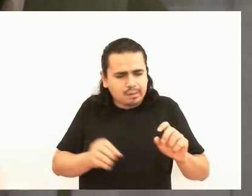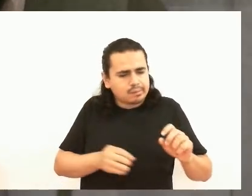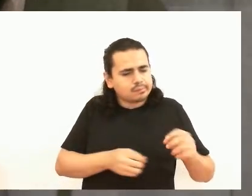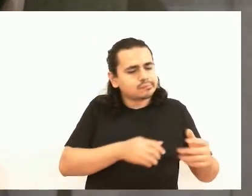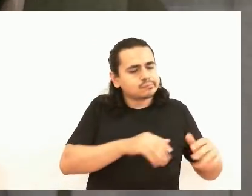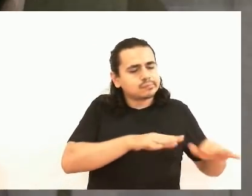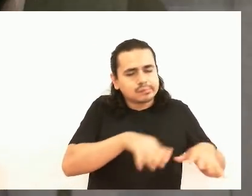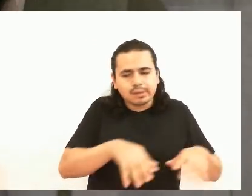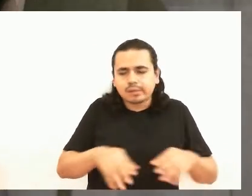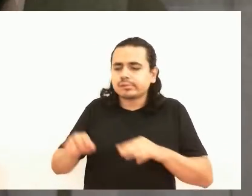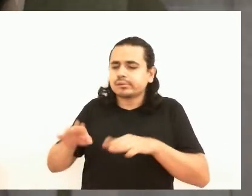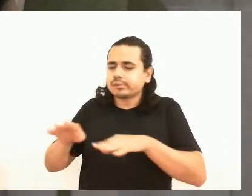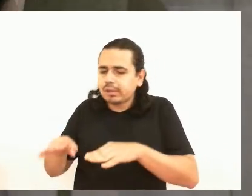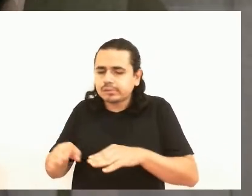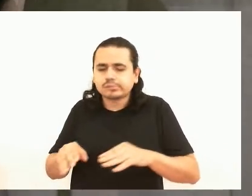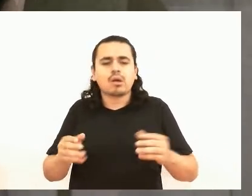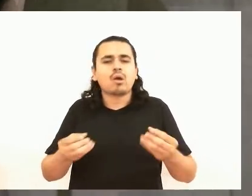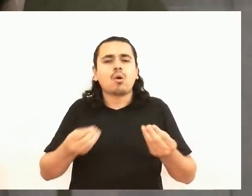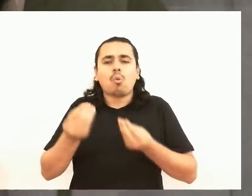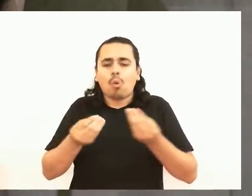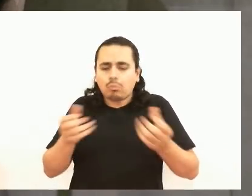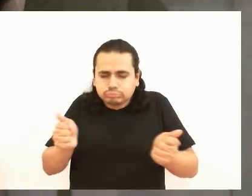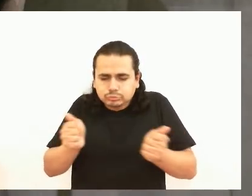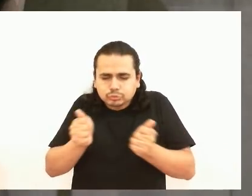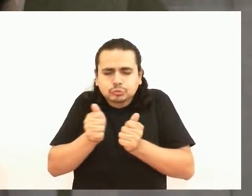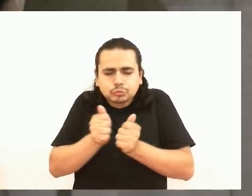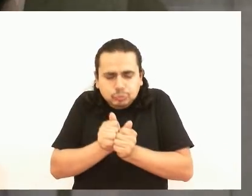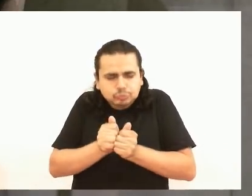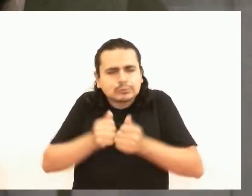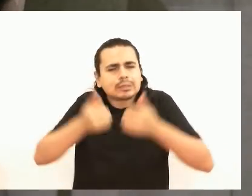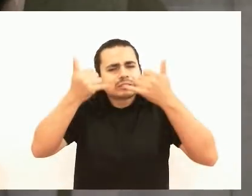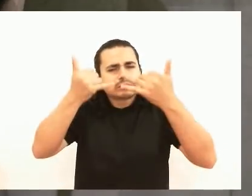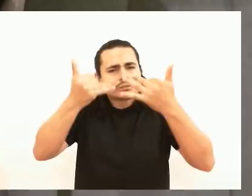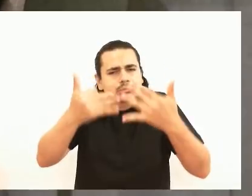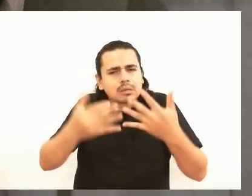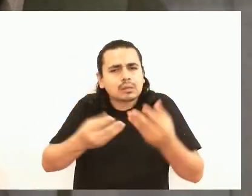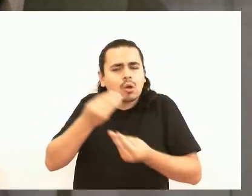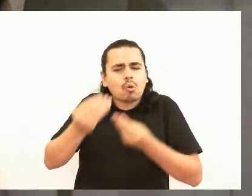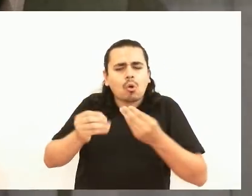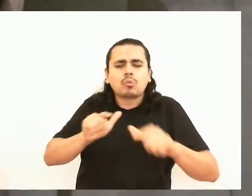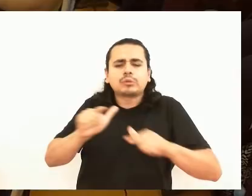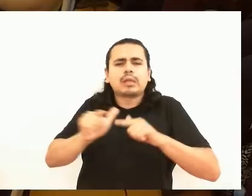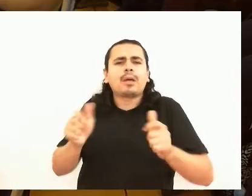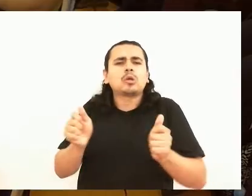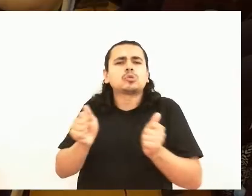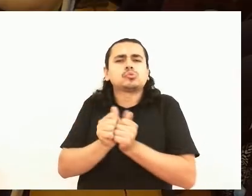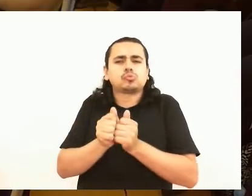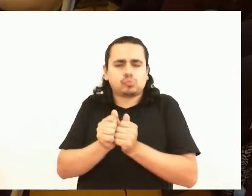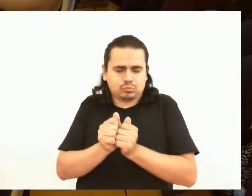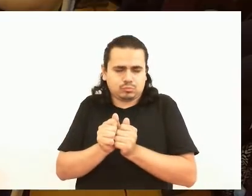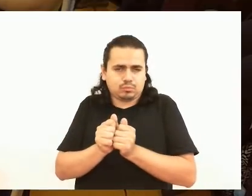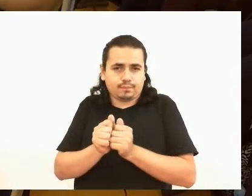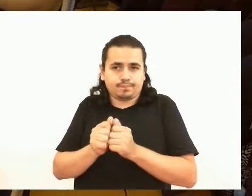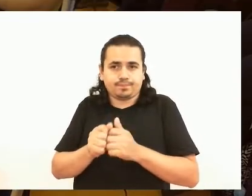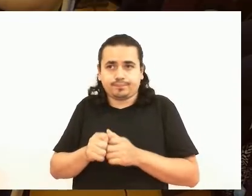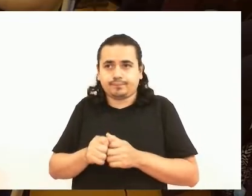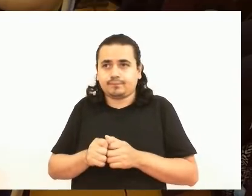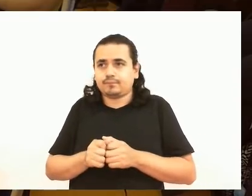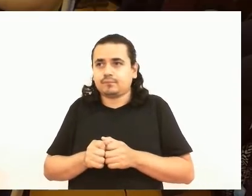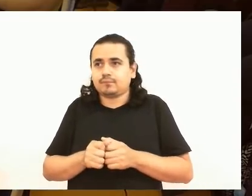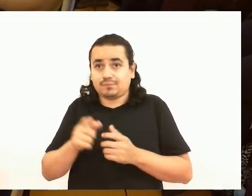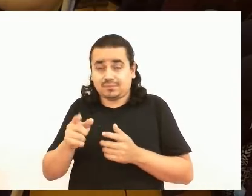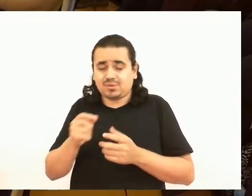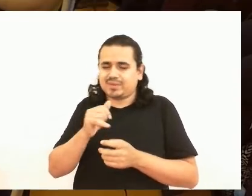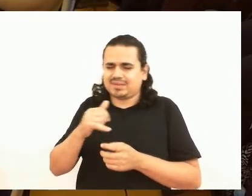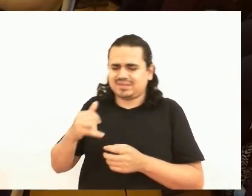ver como é né fazer é esse trabalho a partir da então com crianças muito novas se for criança